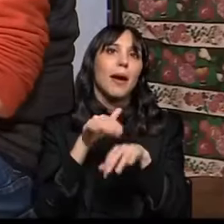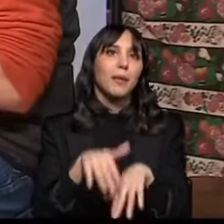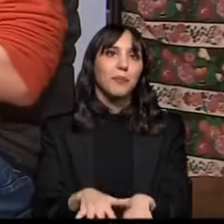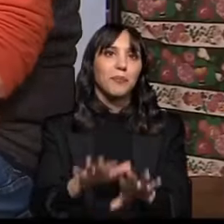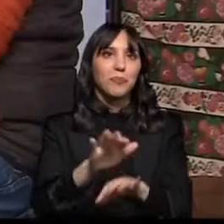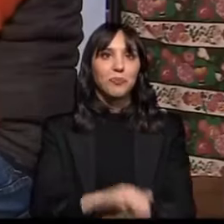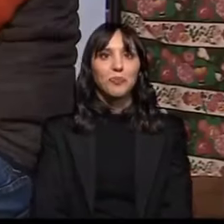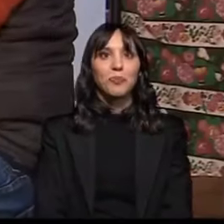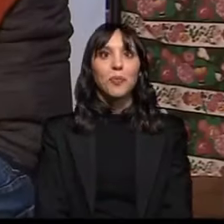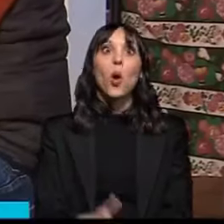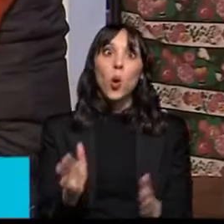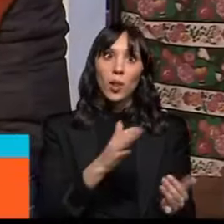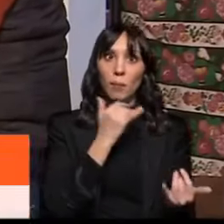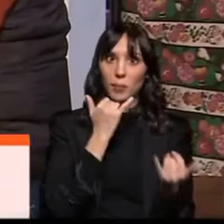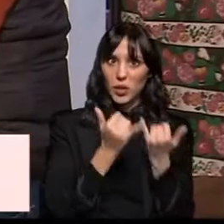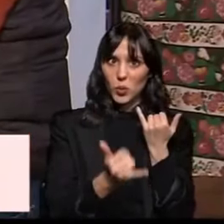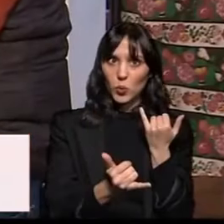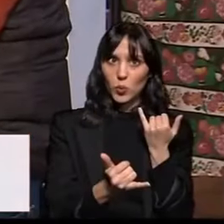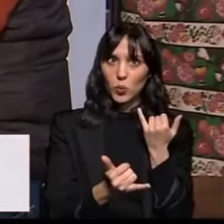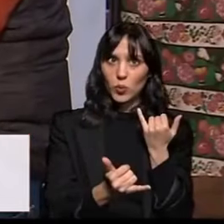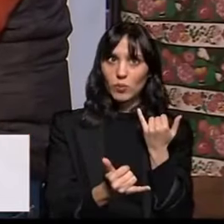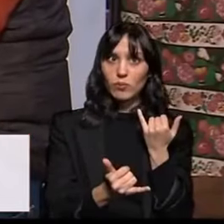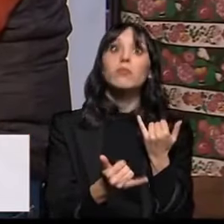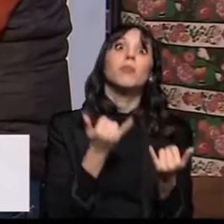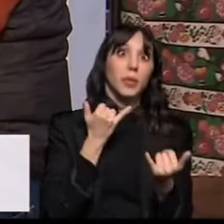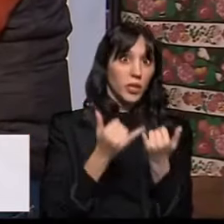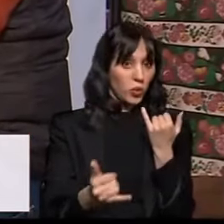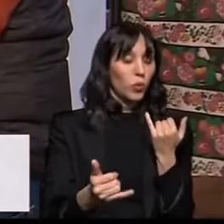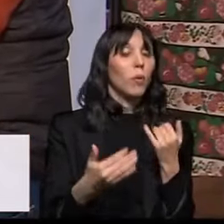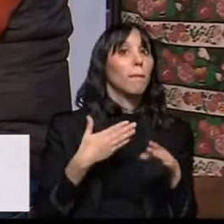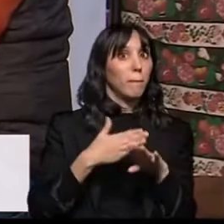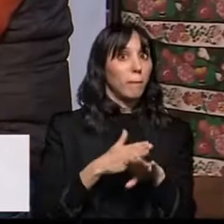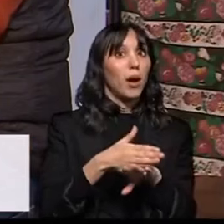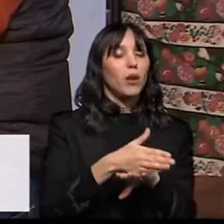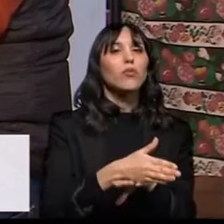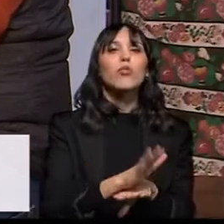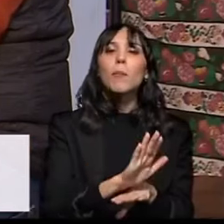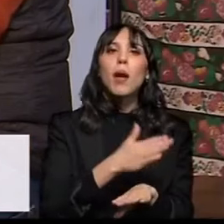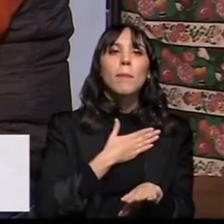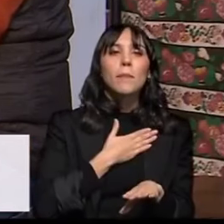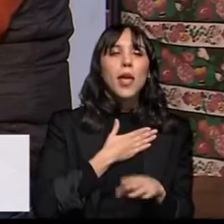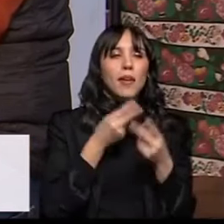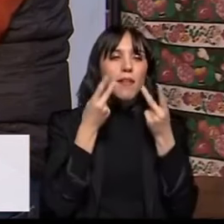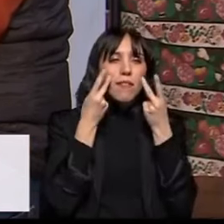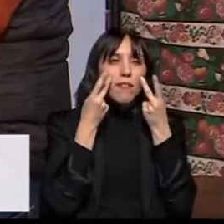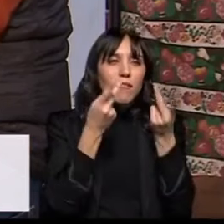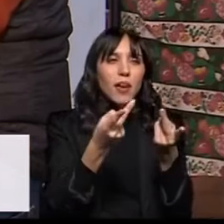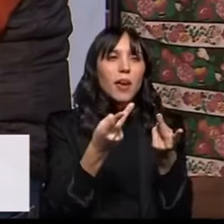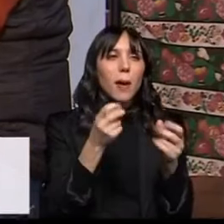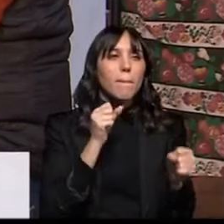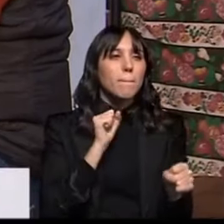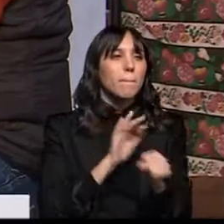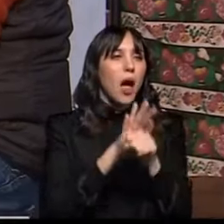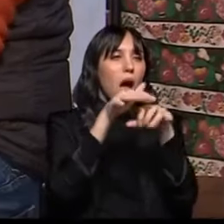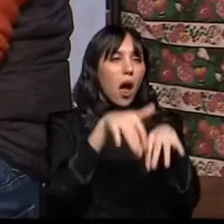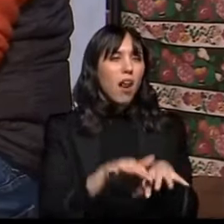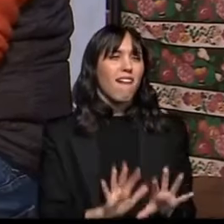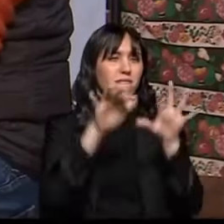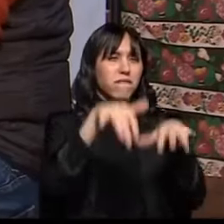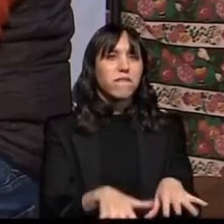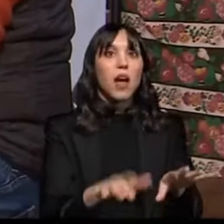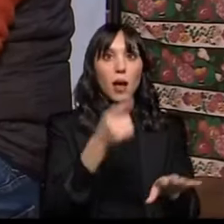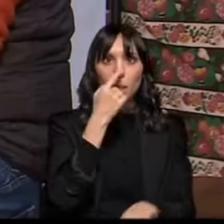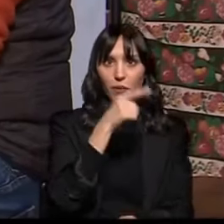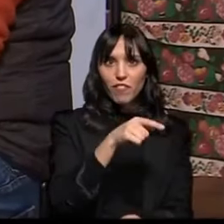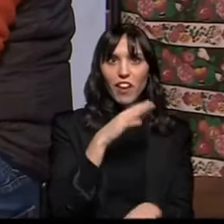que é perigoso. Eu tive muitos barcos, não é? Mas eu gosto de ver o mar quando o mar está alterado. Gosta mais de mar de inverno